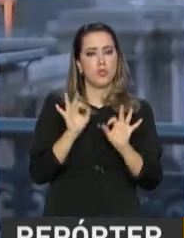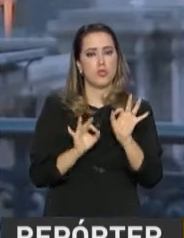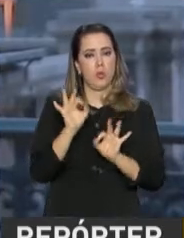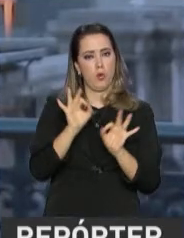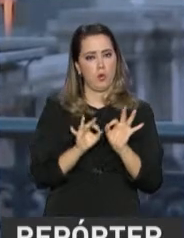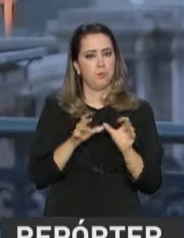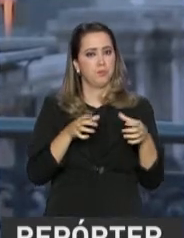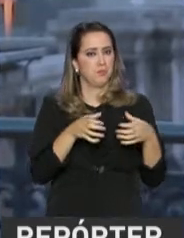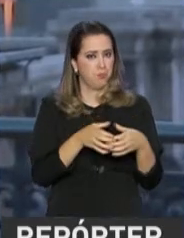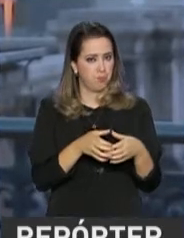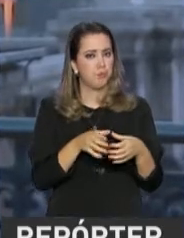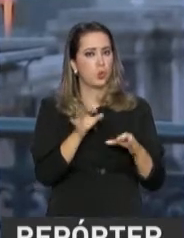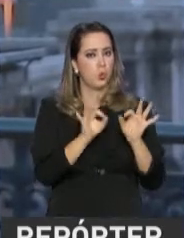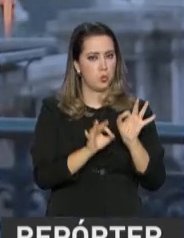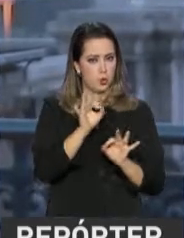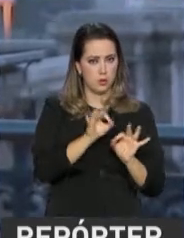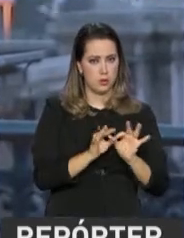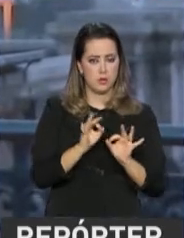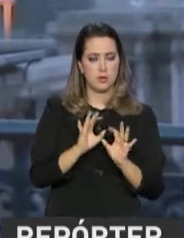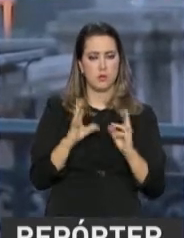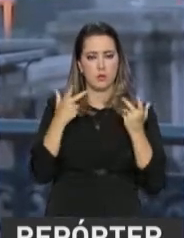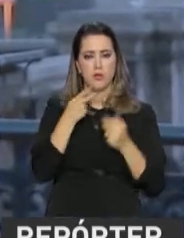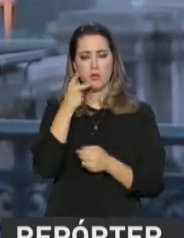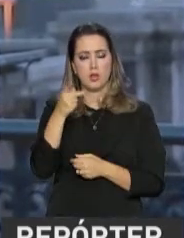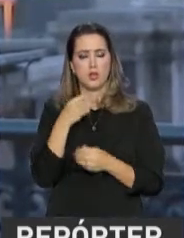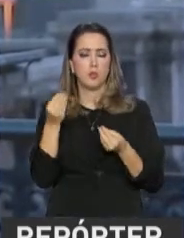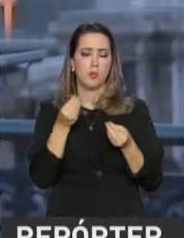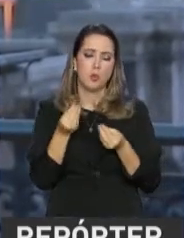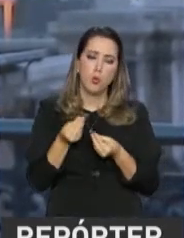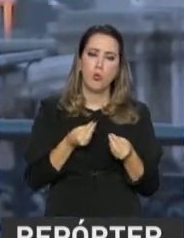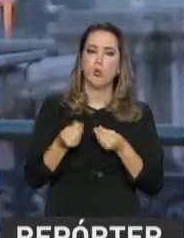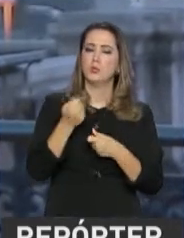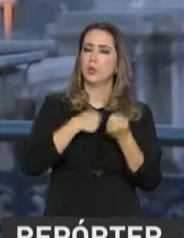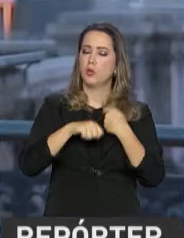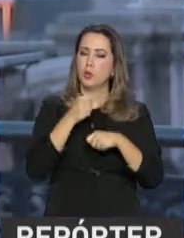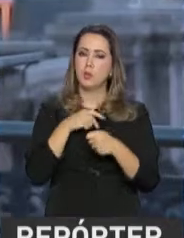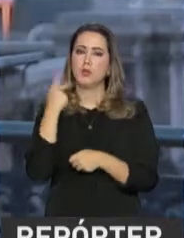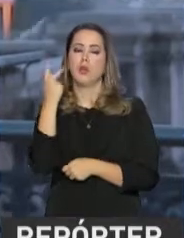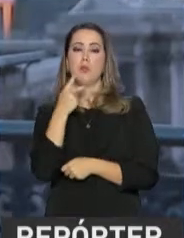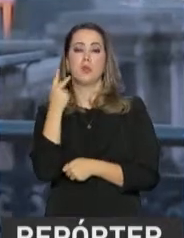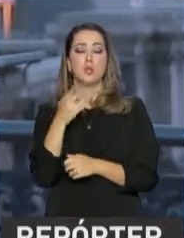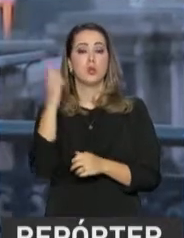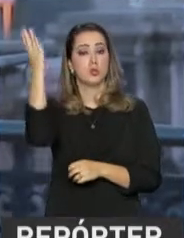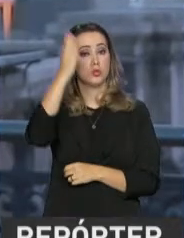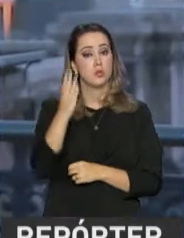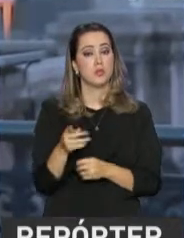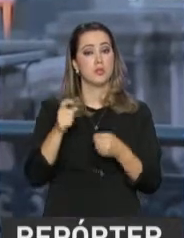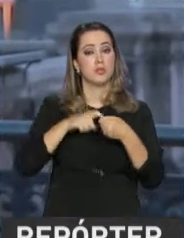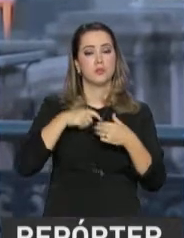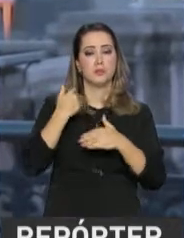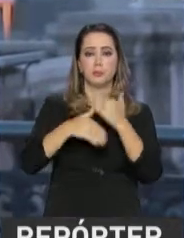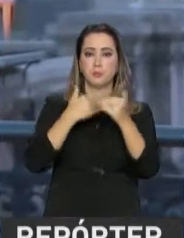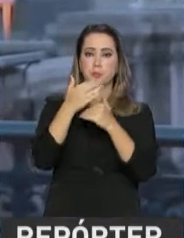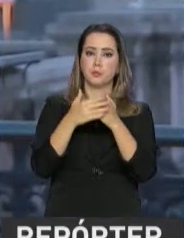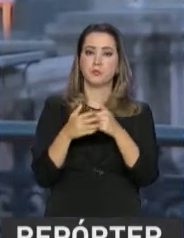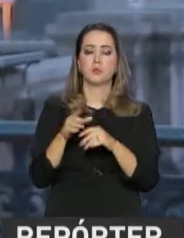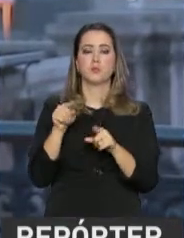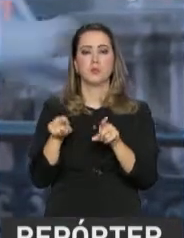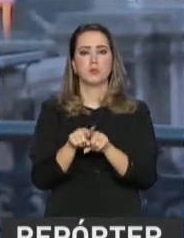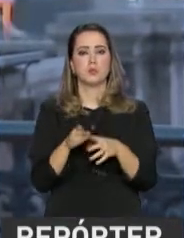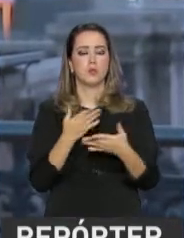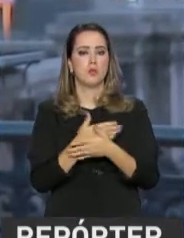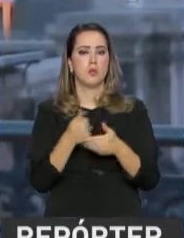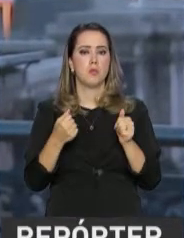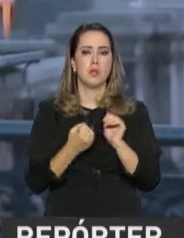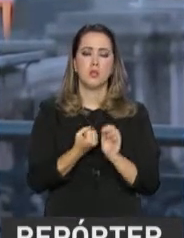vai falar sobre o cenário político e econômico no brasil e deve destacar a retomada do crescimento ea melhora